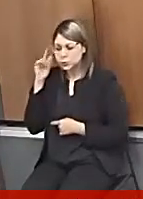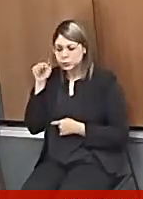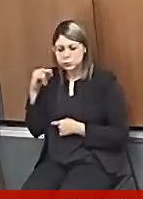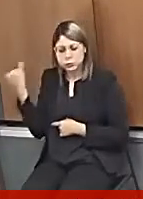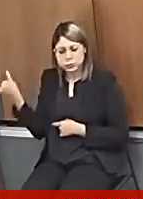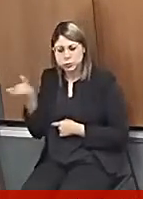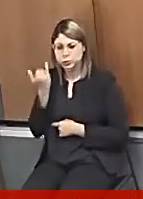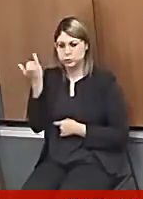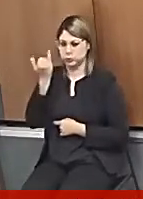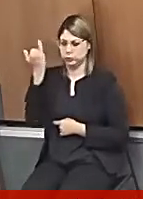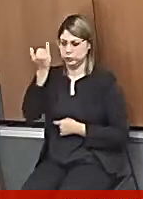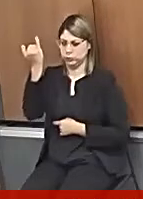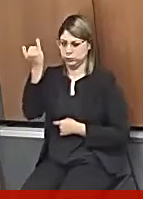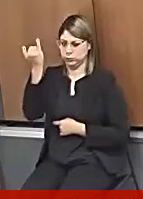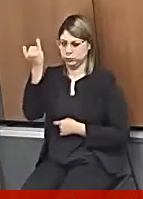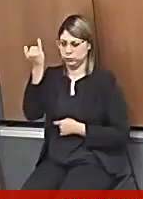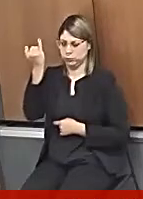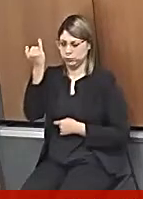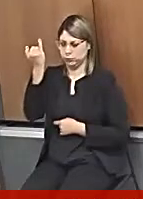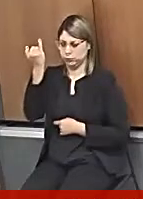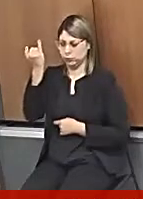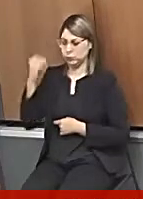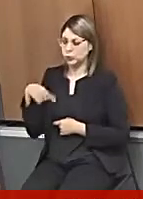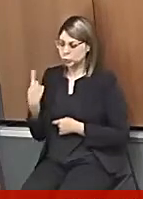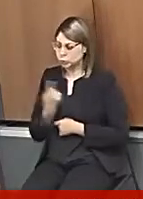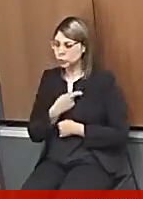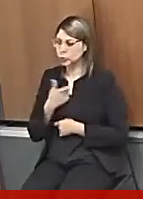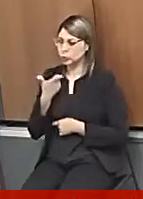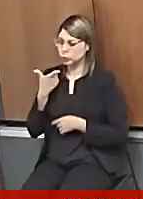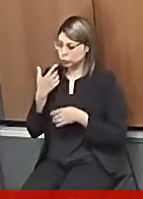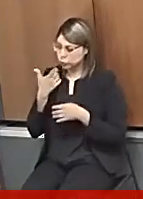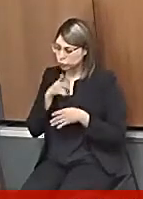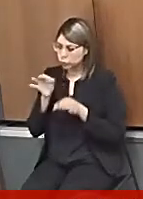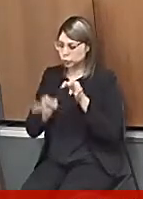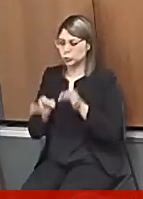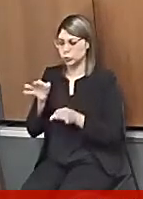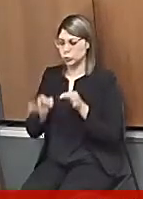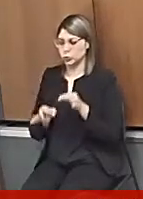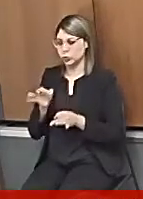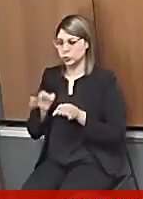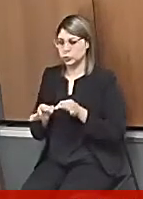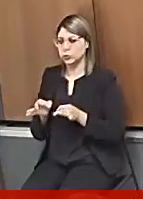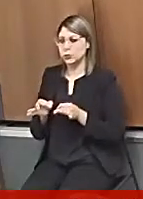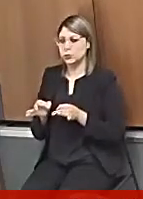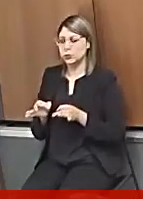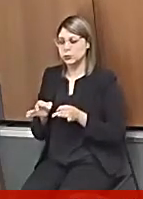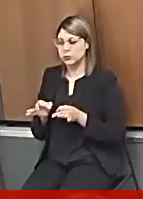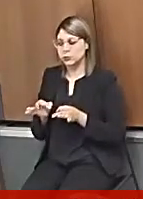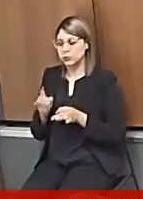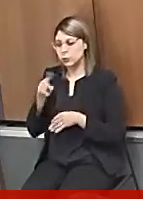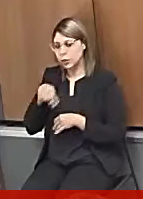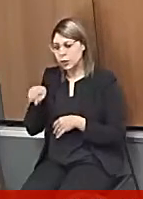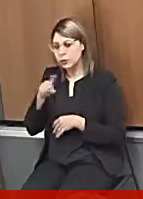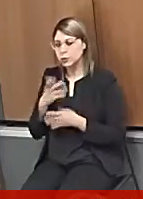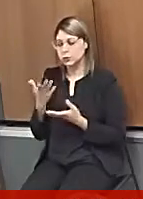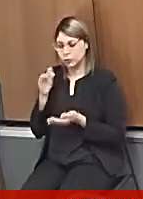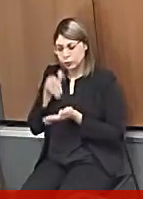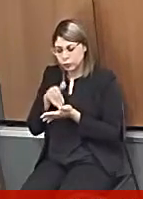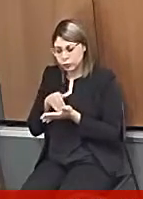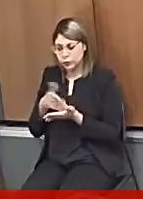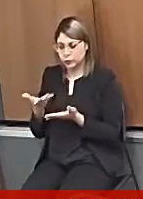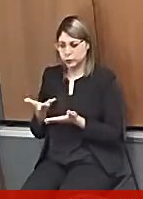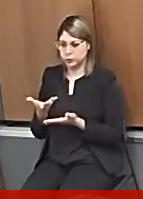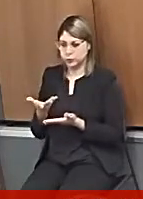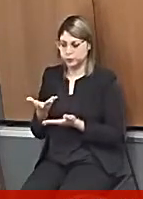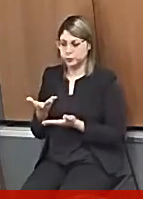importância nós fazermos justiça a essa esse final a essa reta final